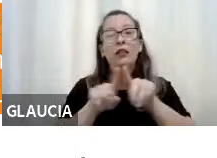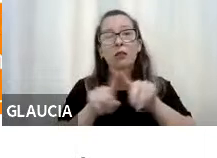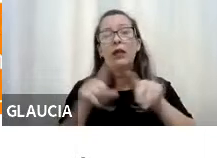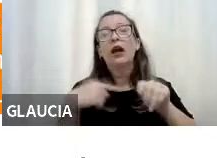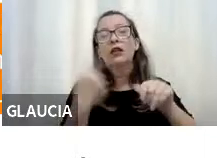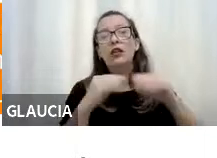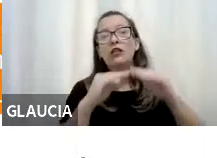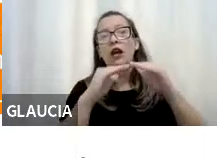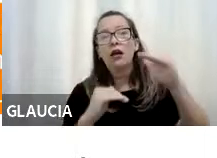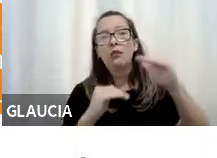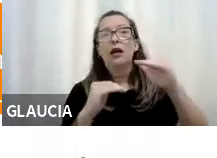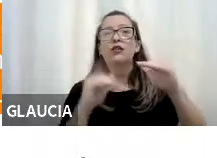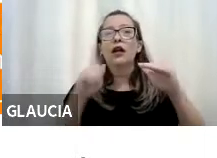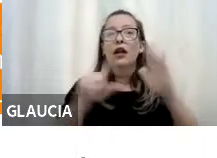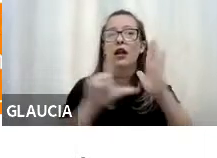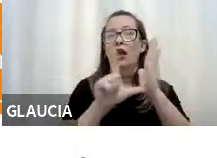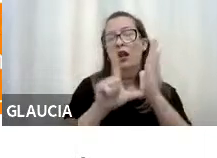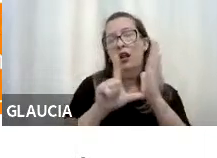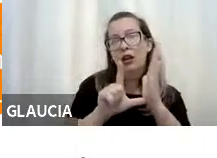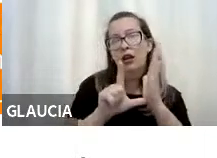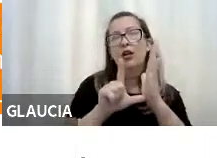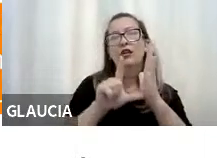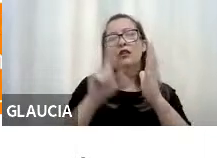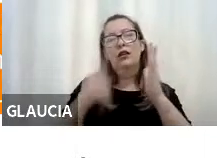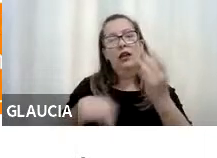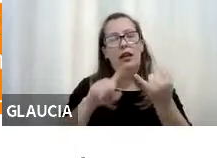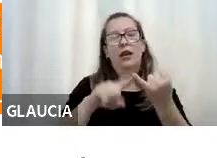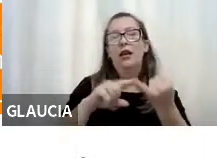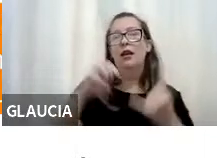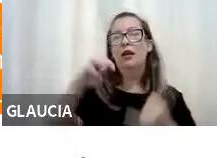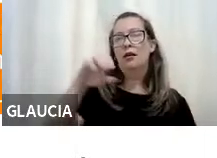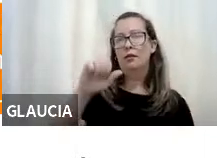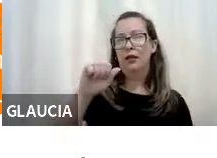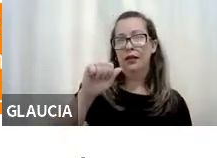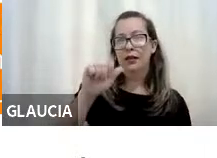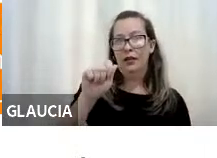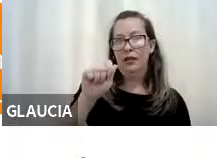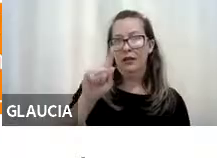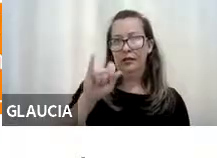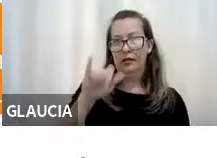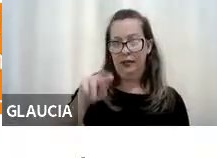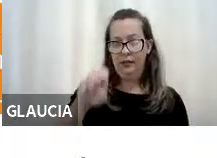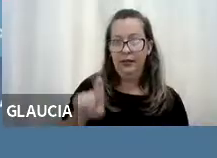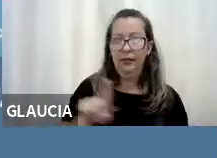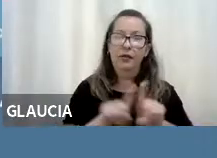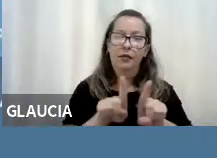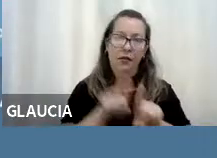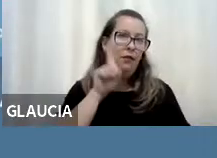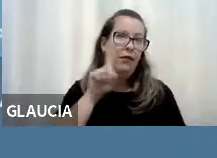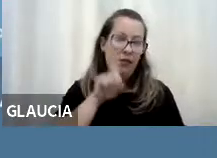lojas de departamento com Magazine Luiza e Lojas Americanas. Pode seguir, por favor.